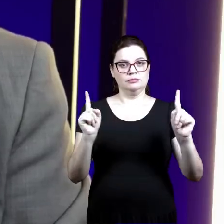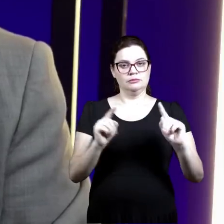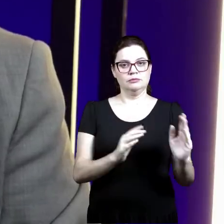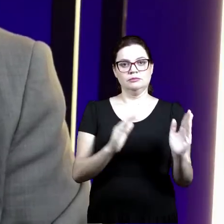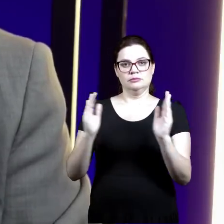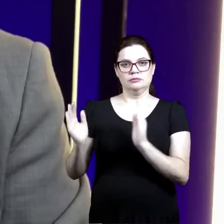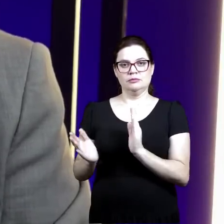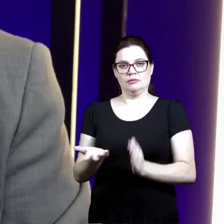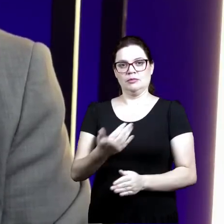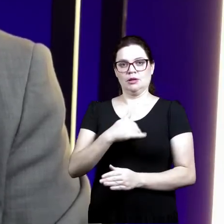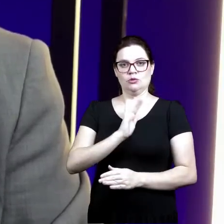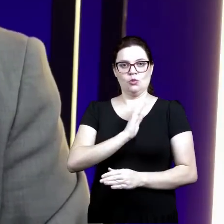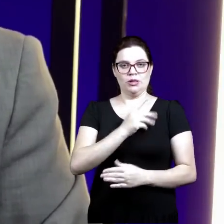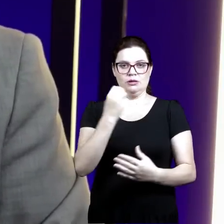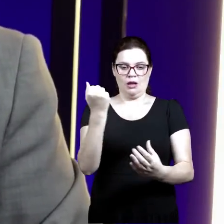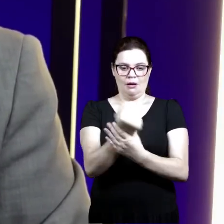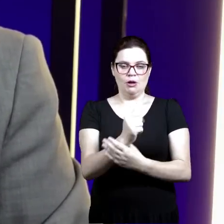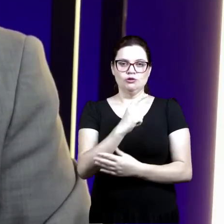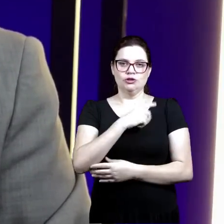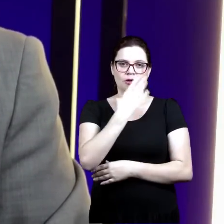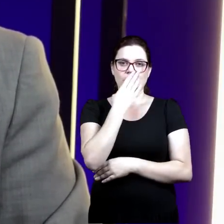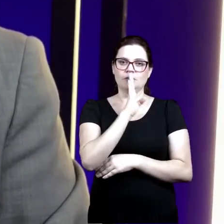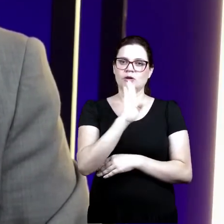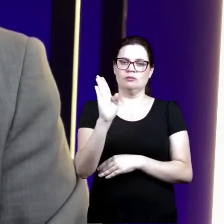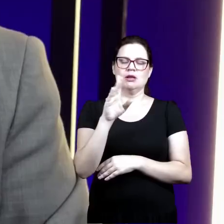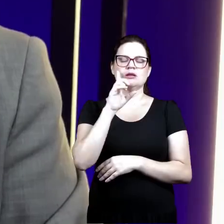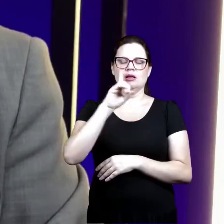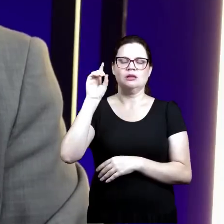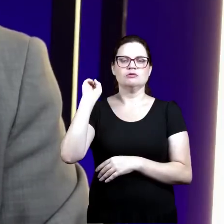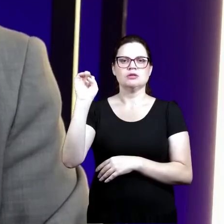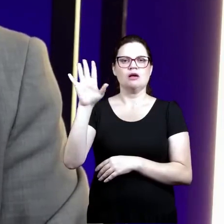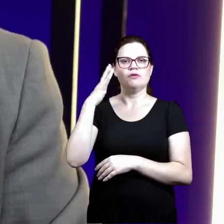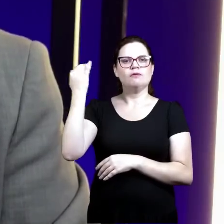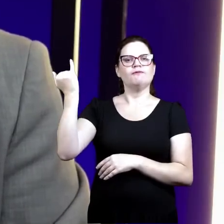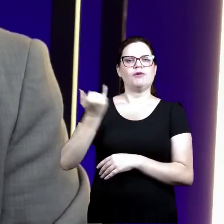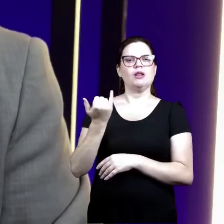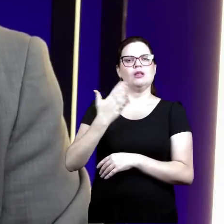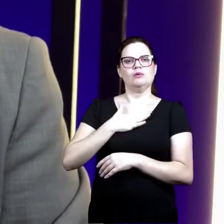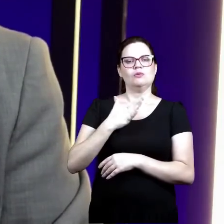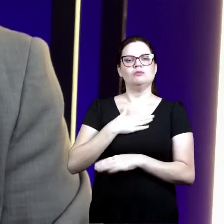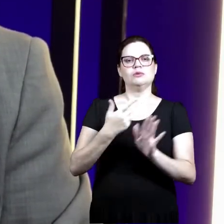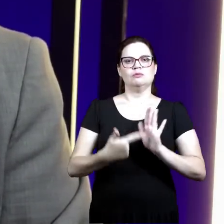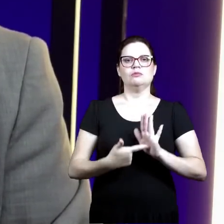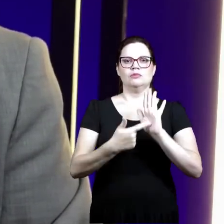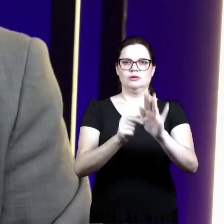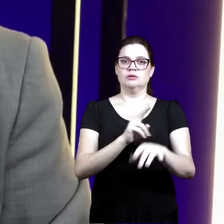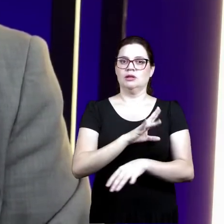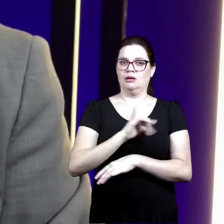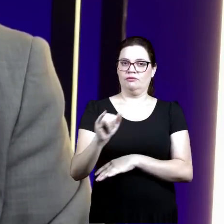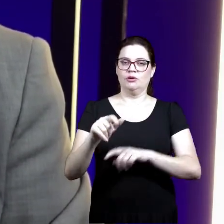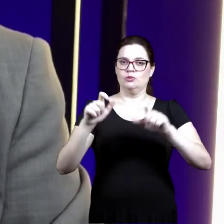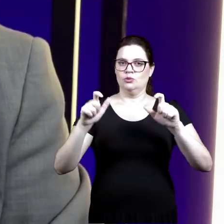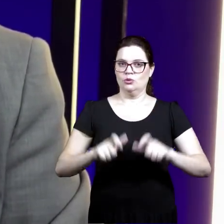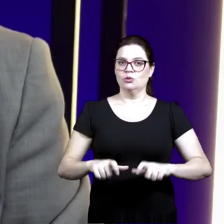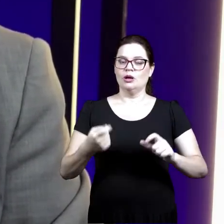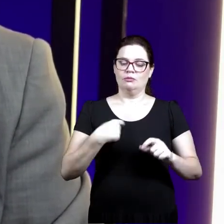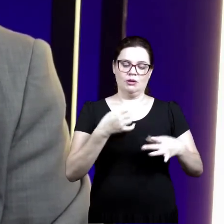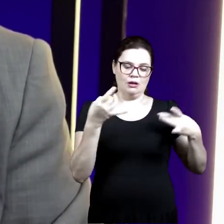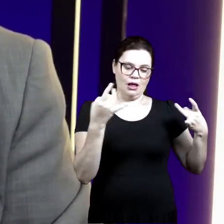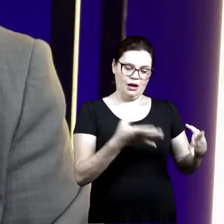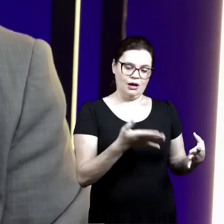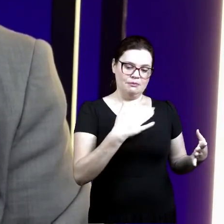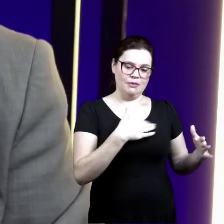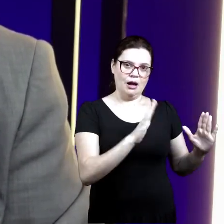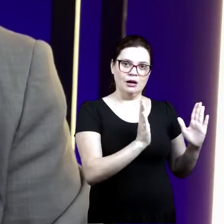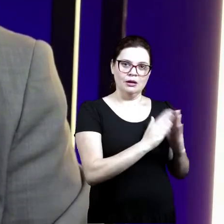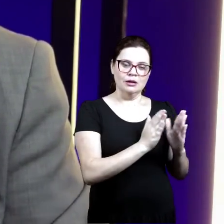da mesma maneira, no coração de Abraão, ali havia uma promessa. Olha, Deus se revelou um dia para mim. Falou que é para me sair da minha terra, da